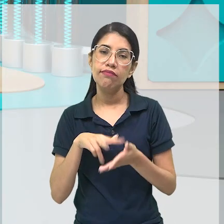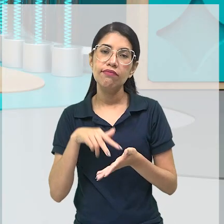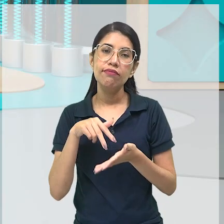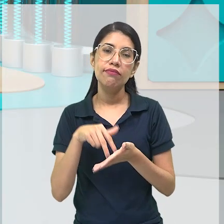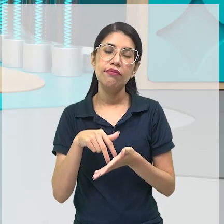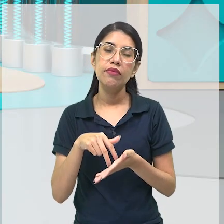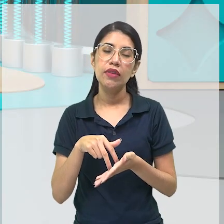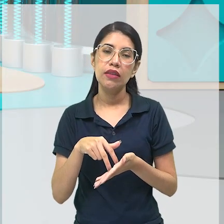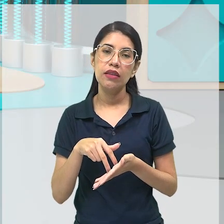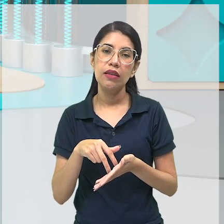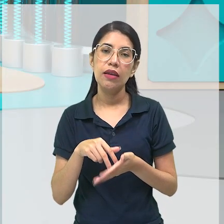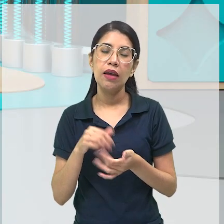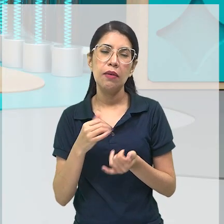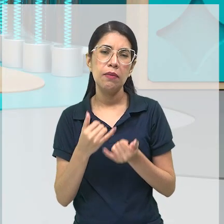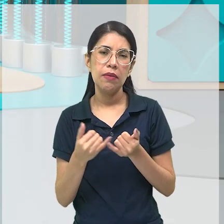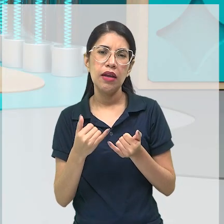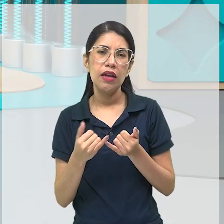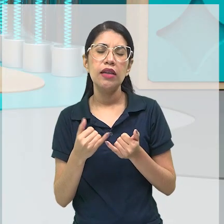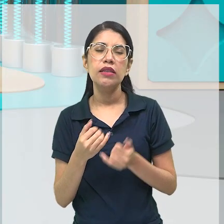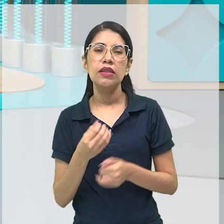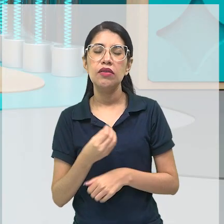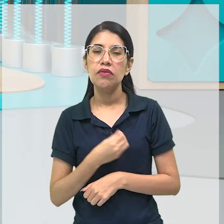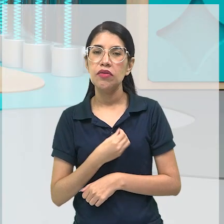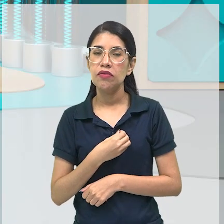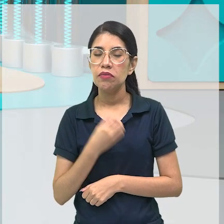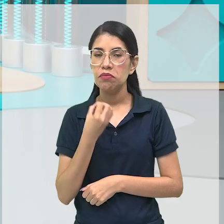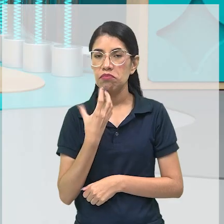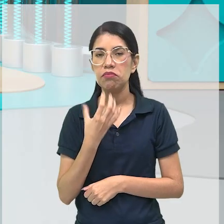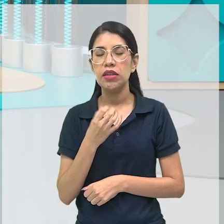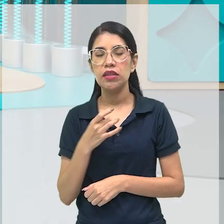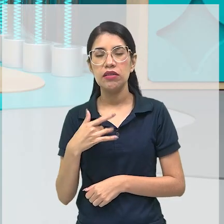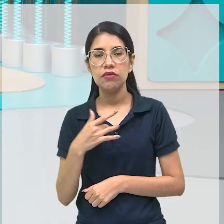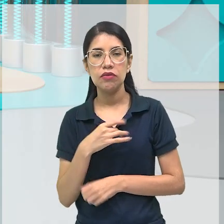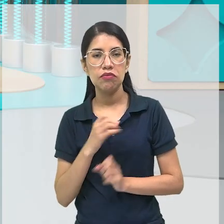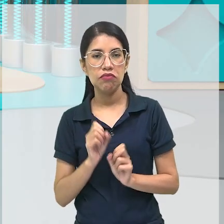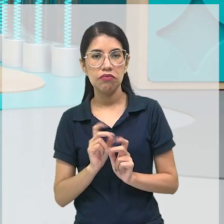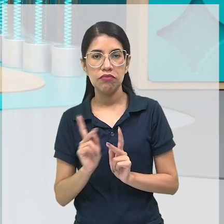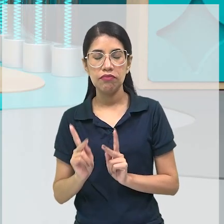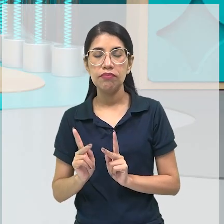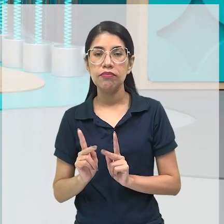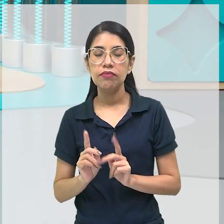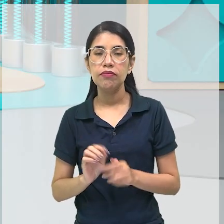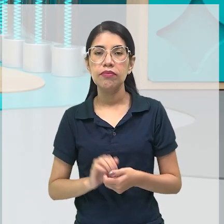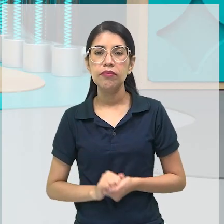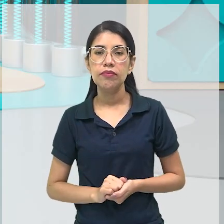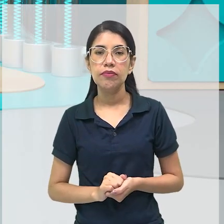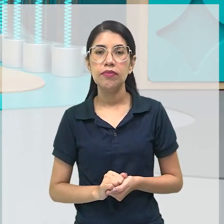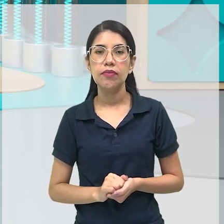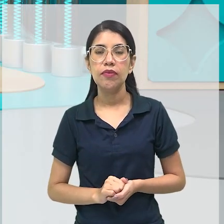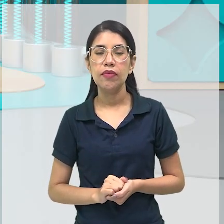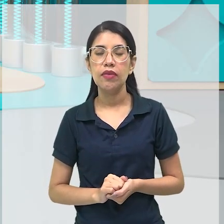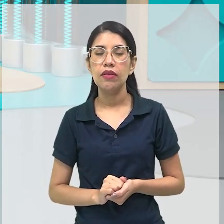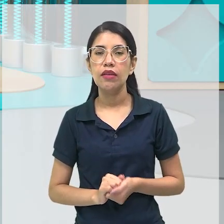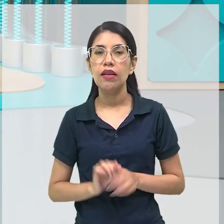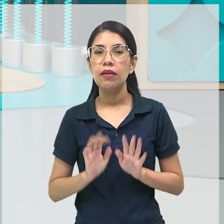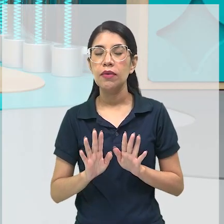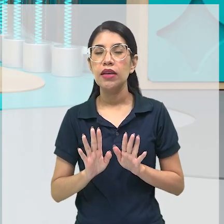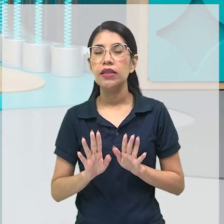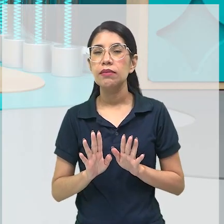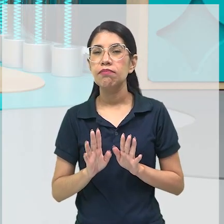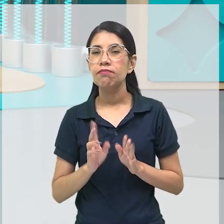lá, parece que está vivo, né? Como diz assim, está vivo, está chorando, mas está vivo. Mas aí você